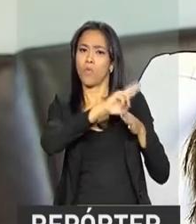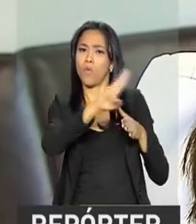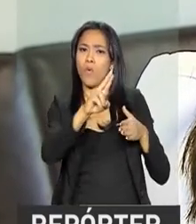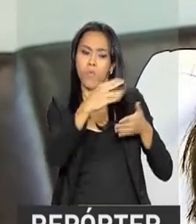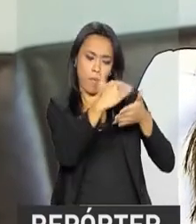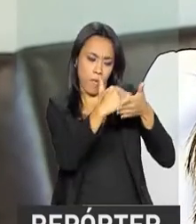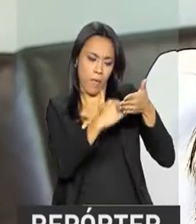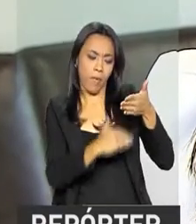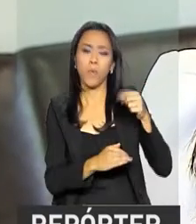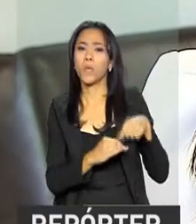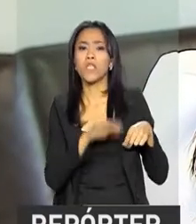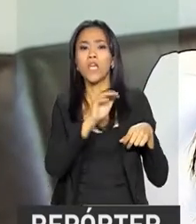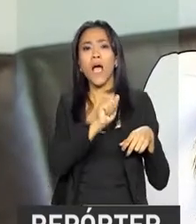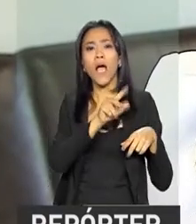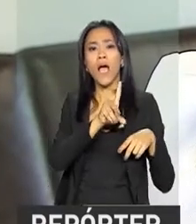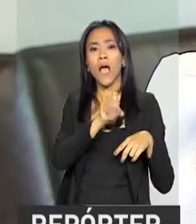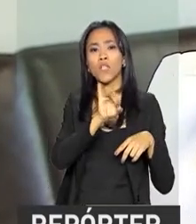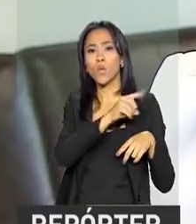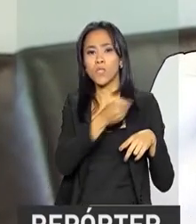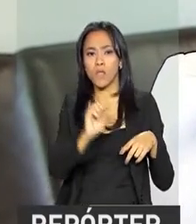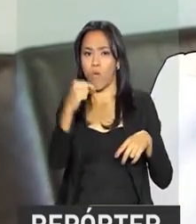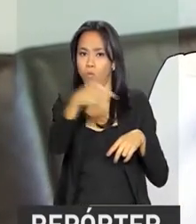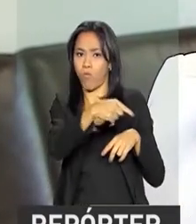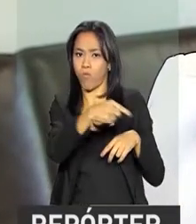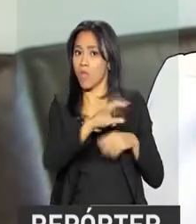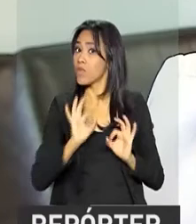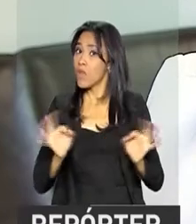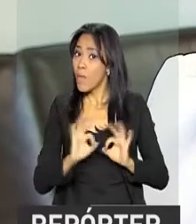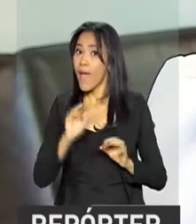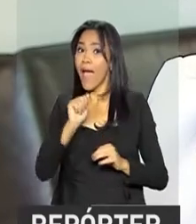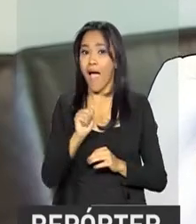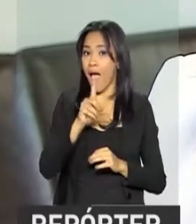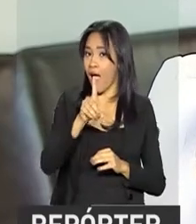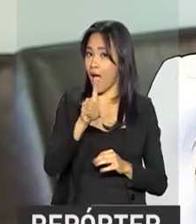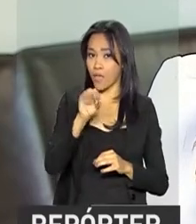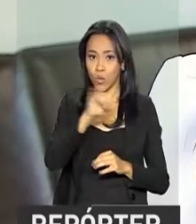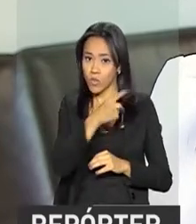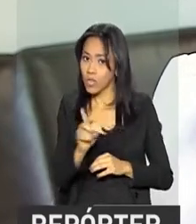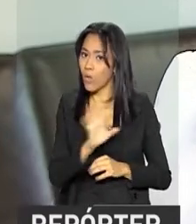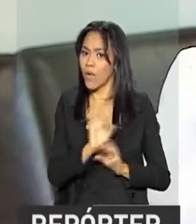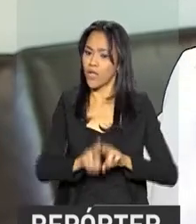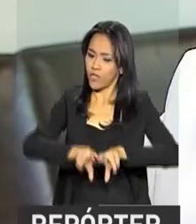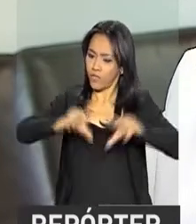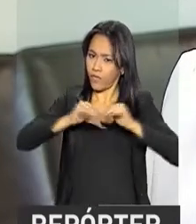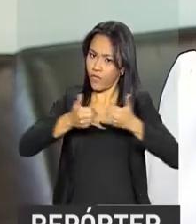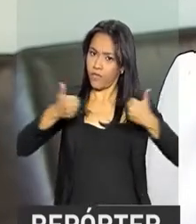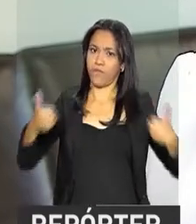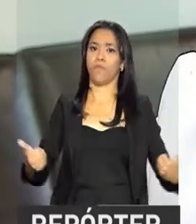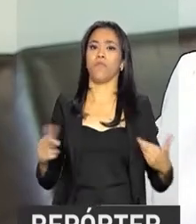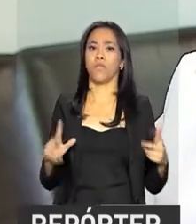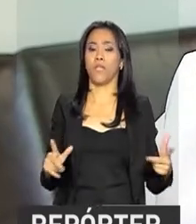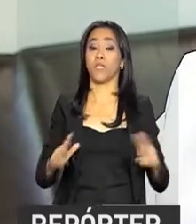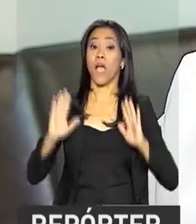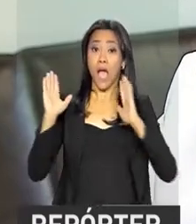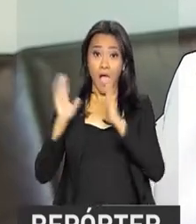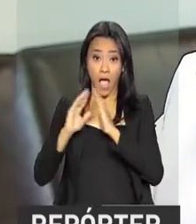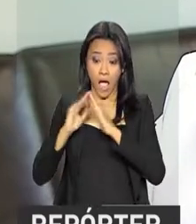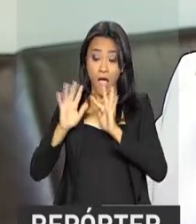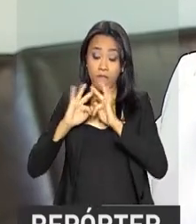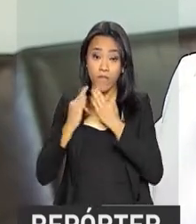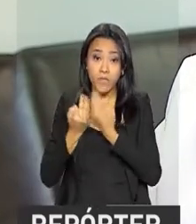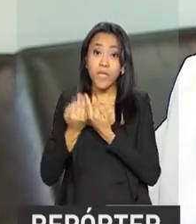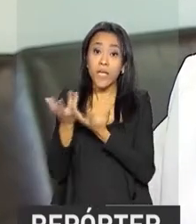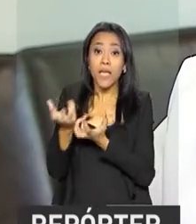Afinal de contas, a família acolhedora, ela não é um serviço de adoção. São serviços distintos. A família acolhedora, ela tem